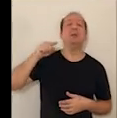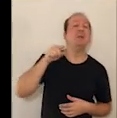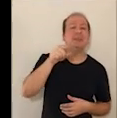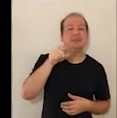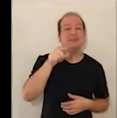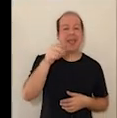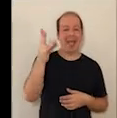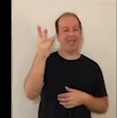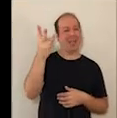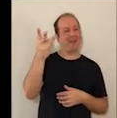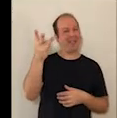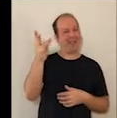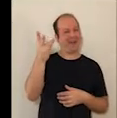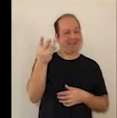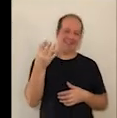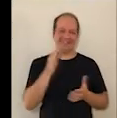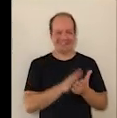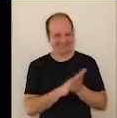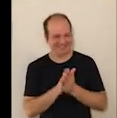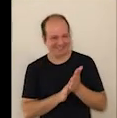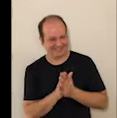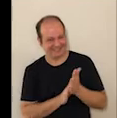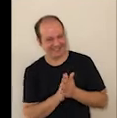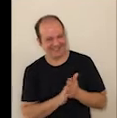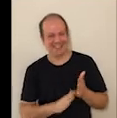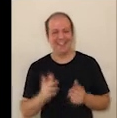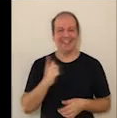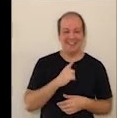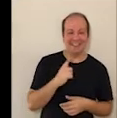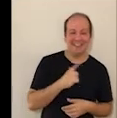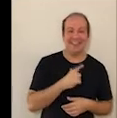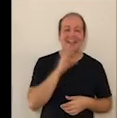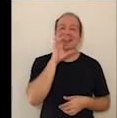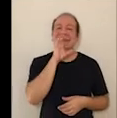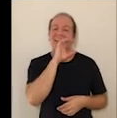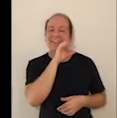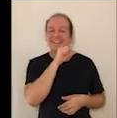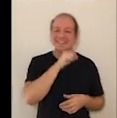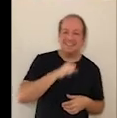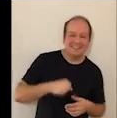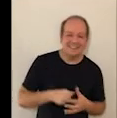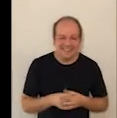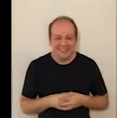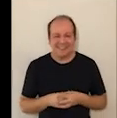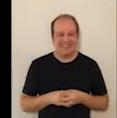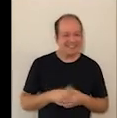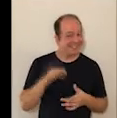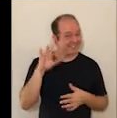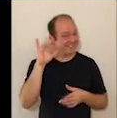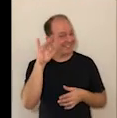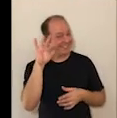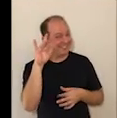E você, anelzinho? Venha para o meu dedo enquanto ainda está quente, hã? Anelzinho!